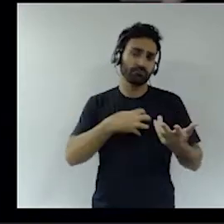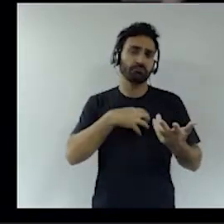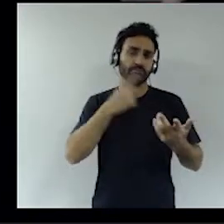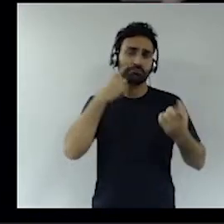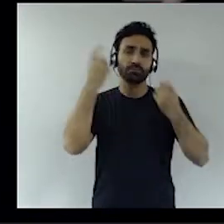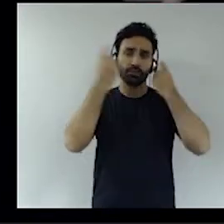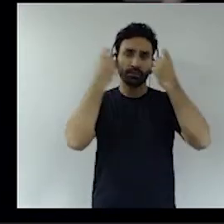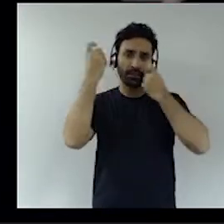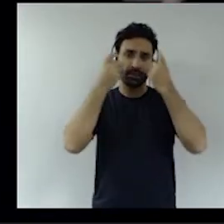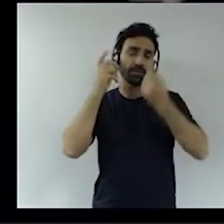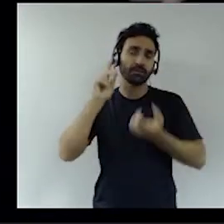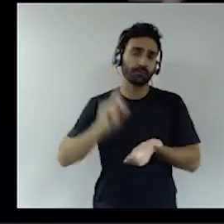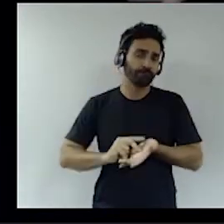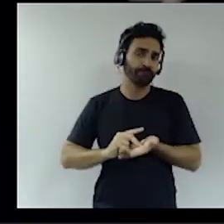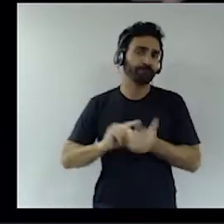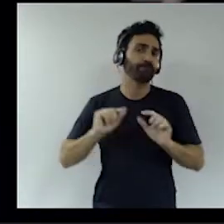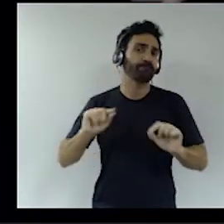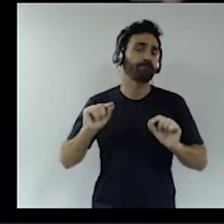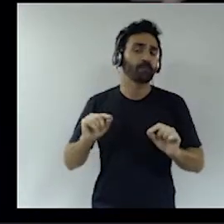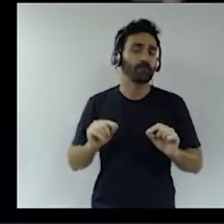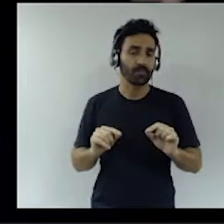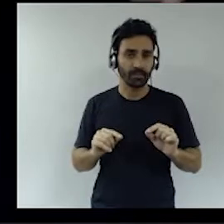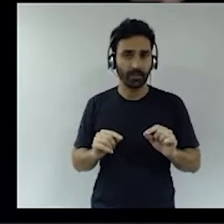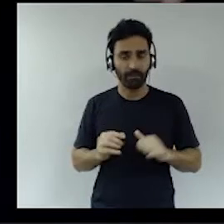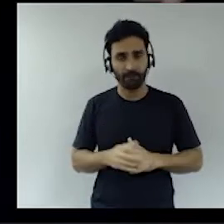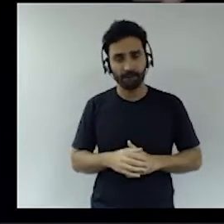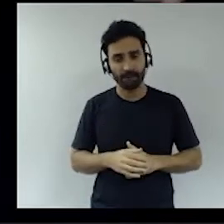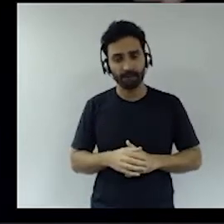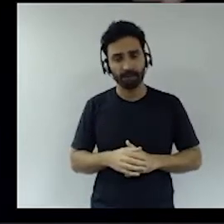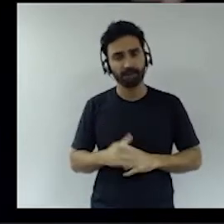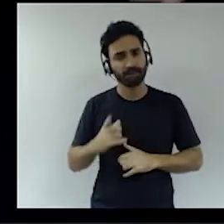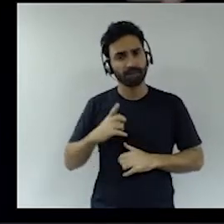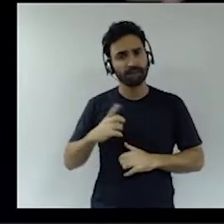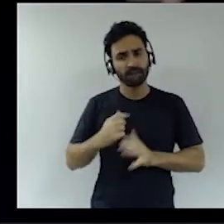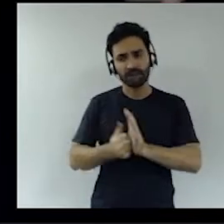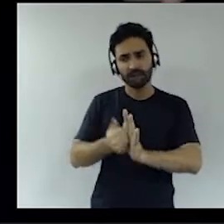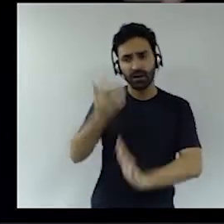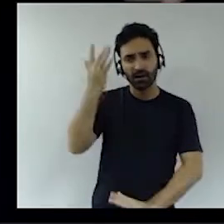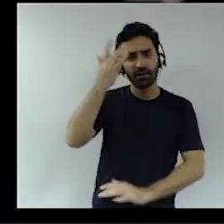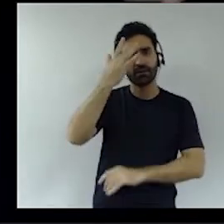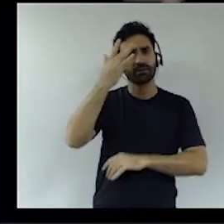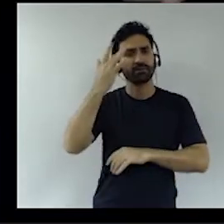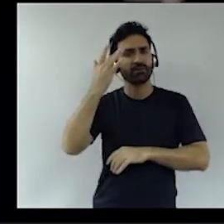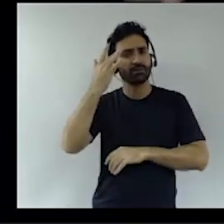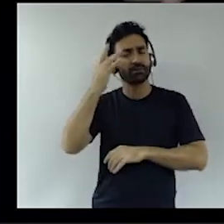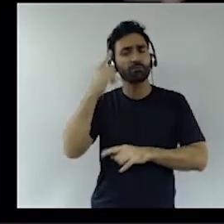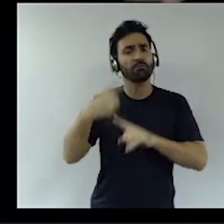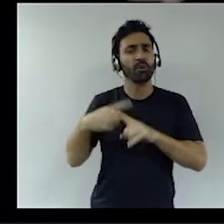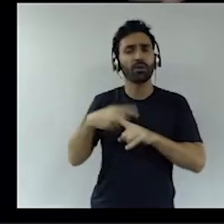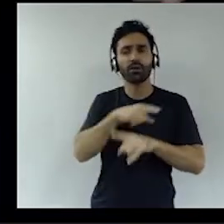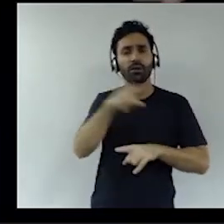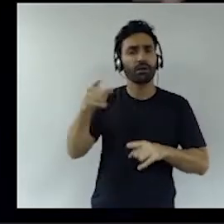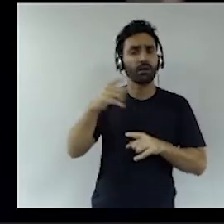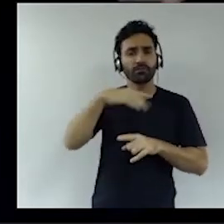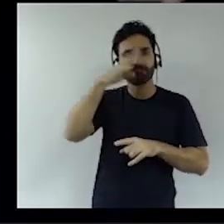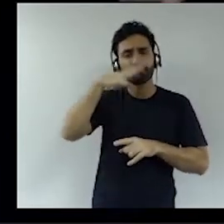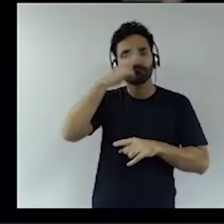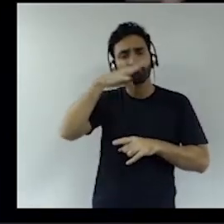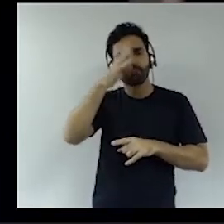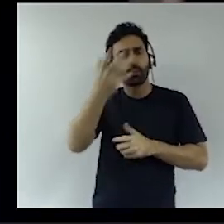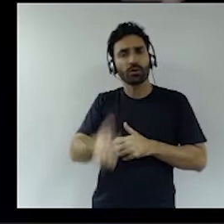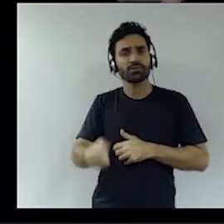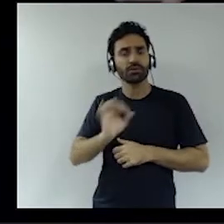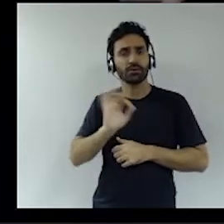meus colegas, que muitas dessas resistências elas foram encaminhadas e